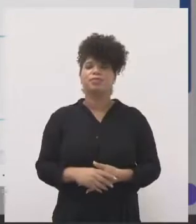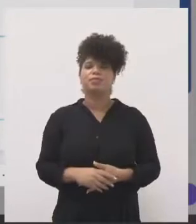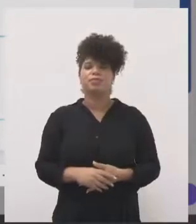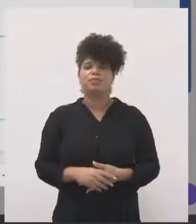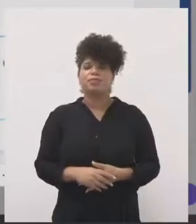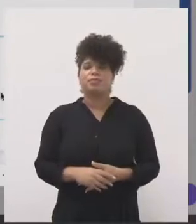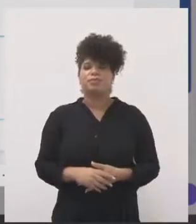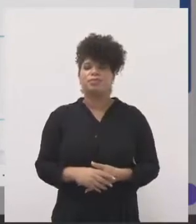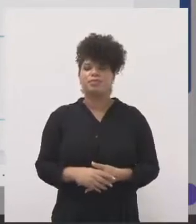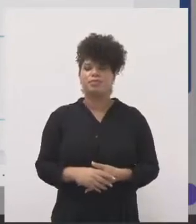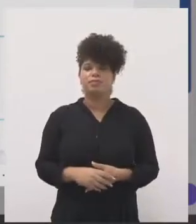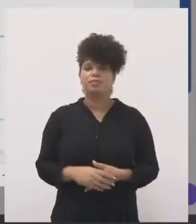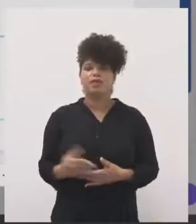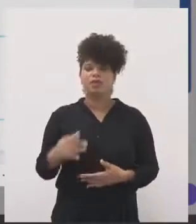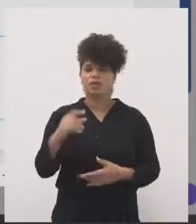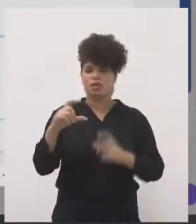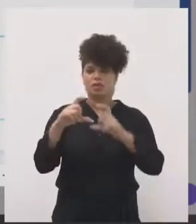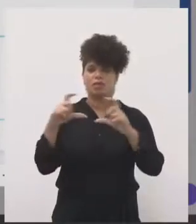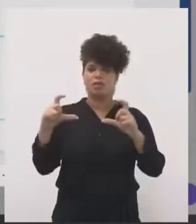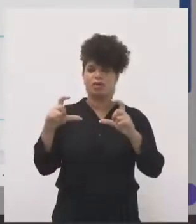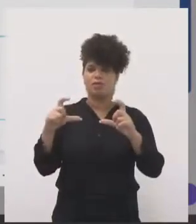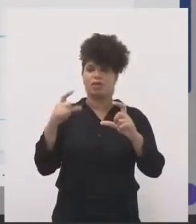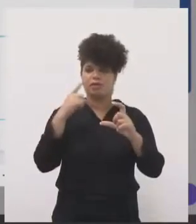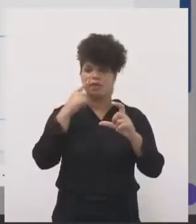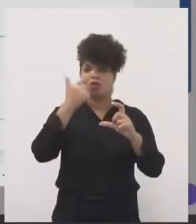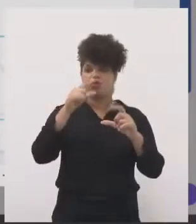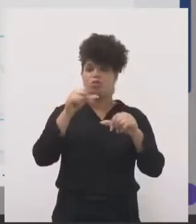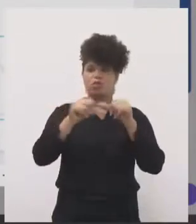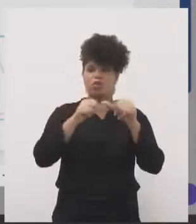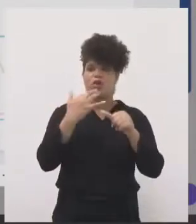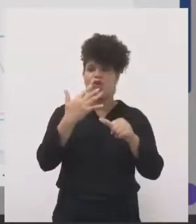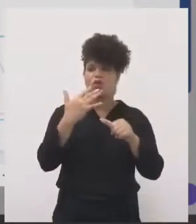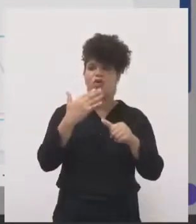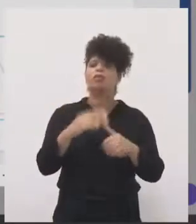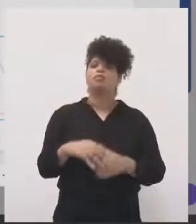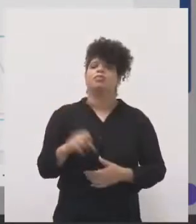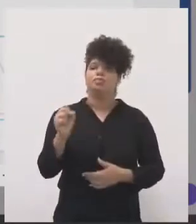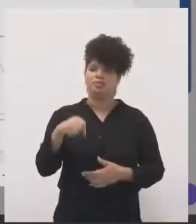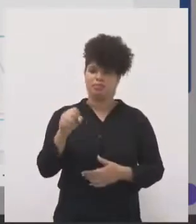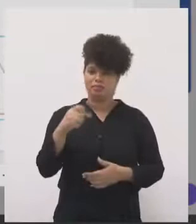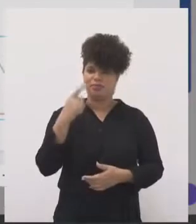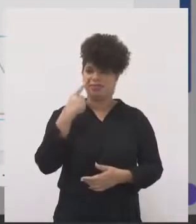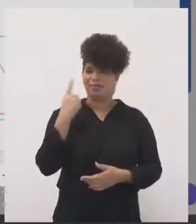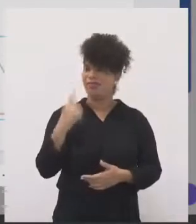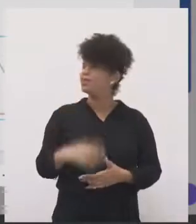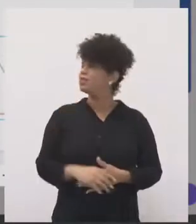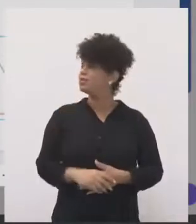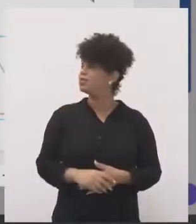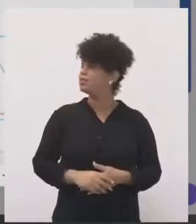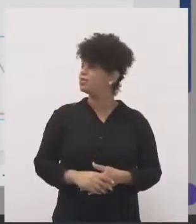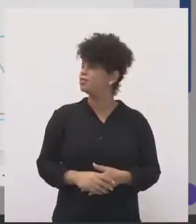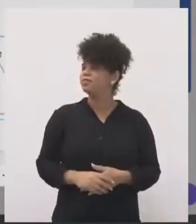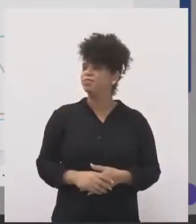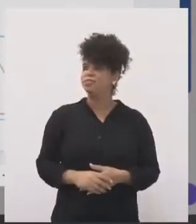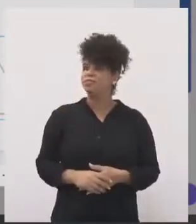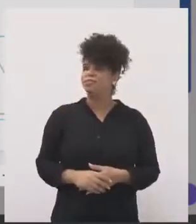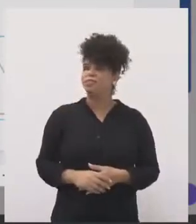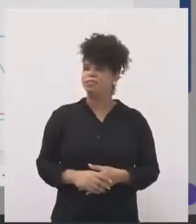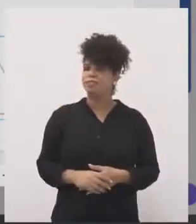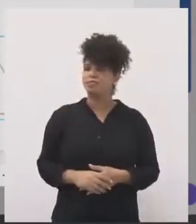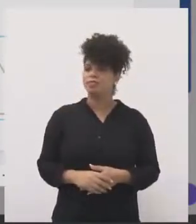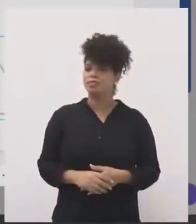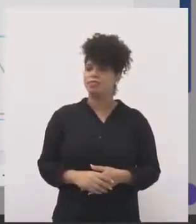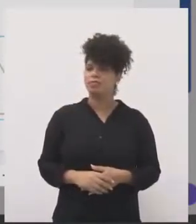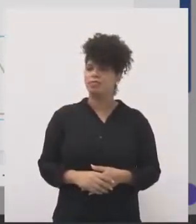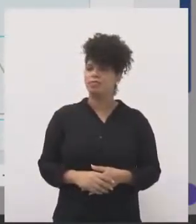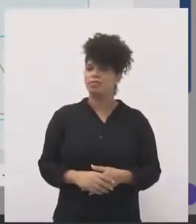Aqui apareceu branquinho, então não tá aparecendo, mas eu posso trocar a cor, ó, que ele já aparece. Então, eu posso